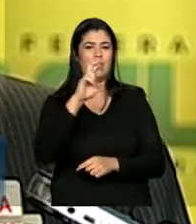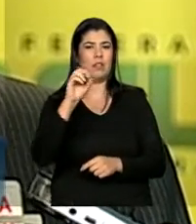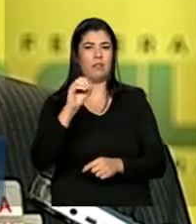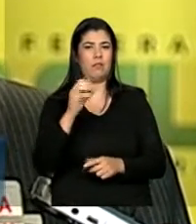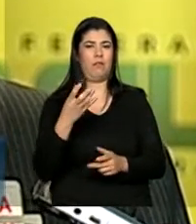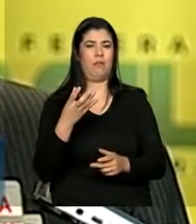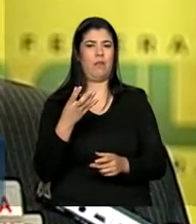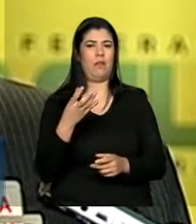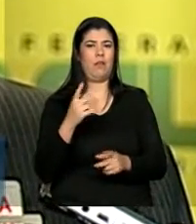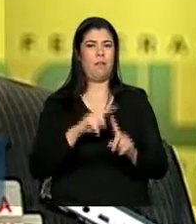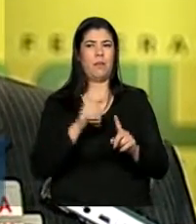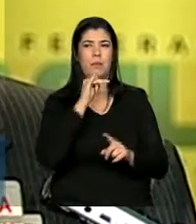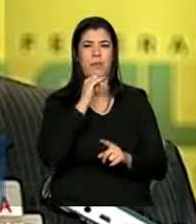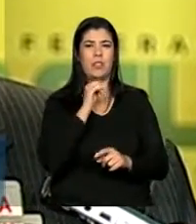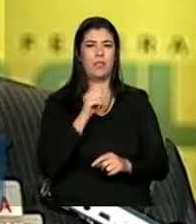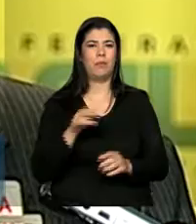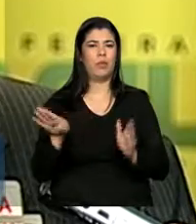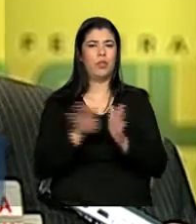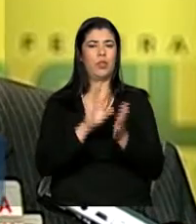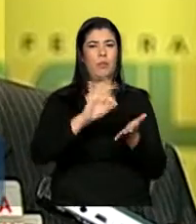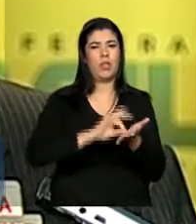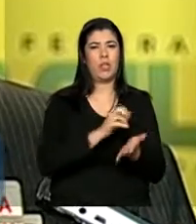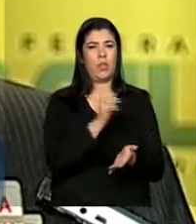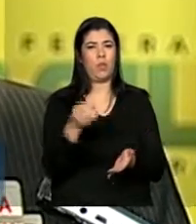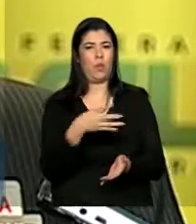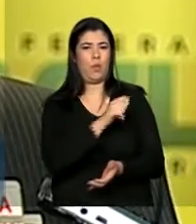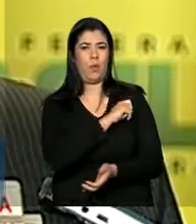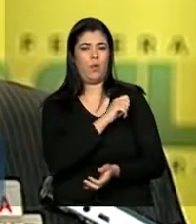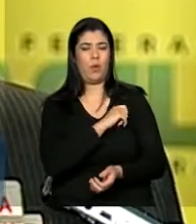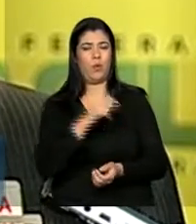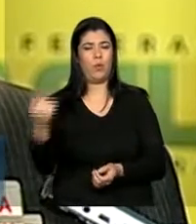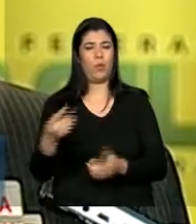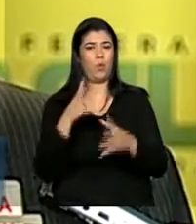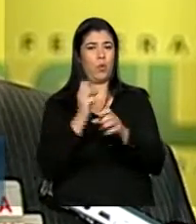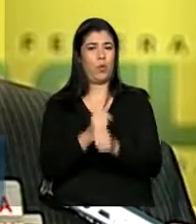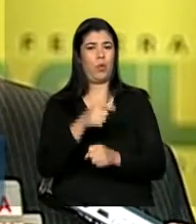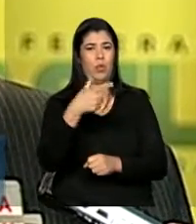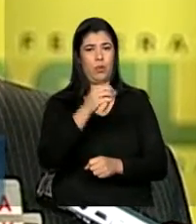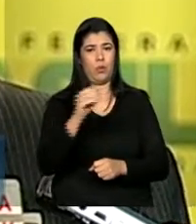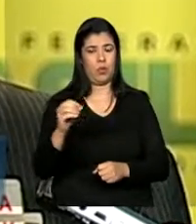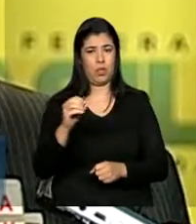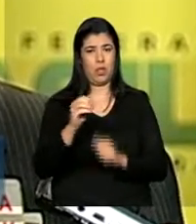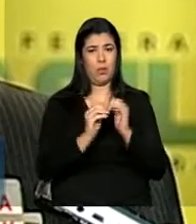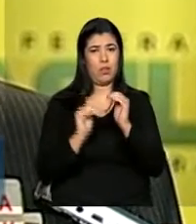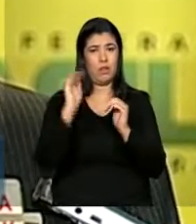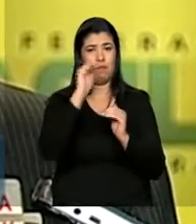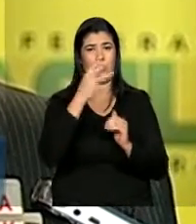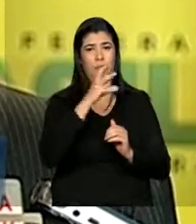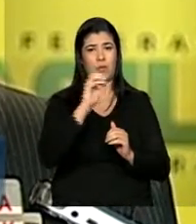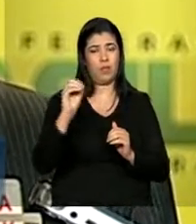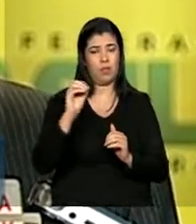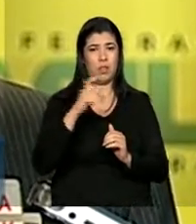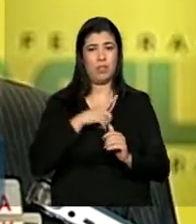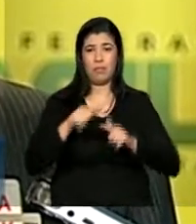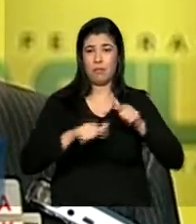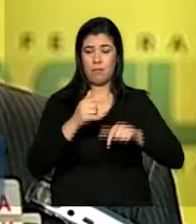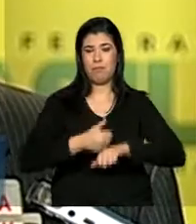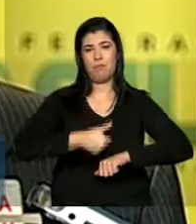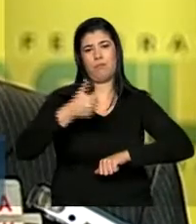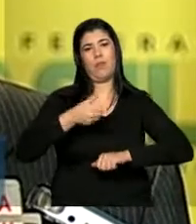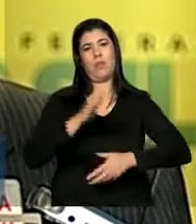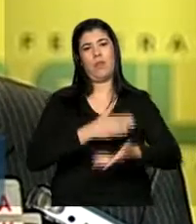que uma escola que receba alguém com 200 e o forma com 400 vai estar muito atrás, mas terá feito um trabalho muito maior na